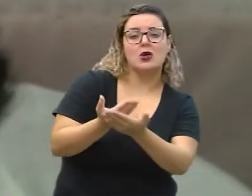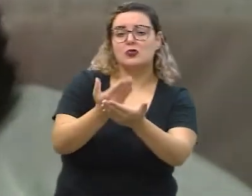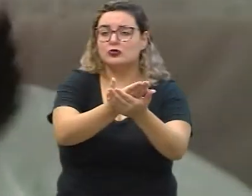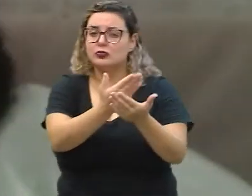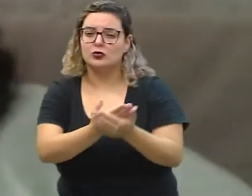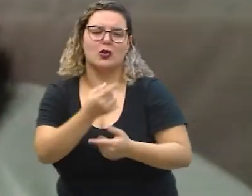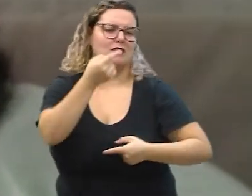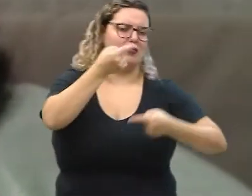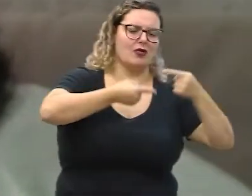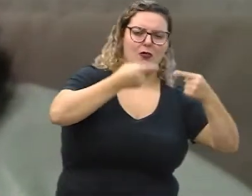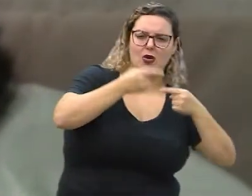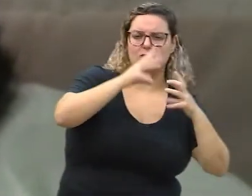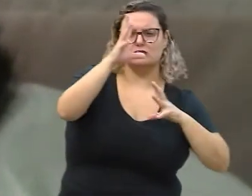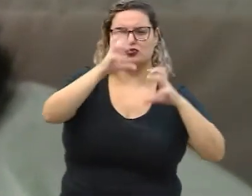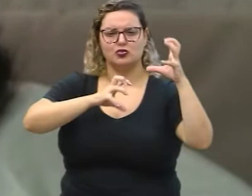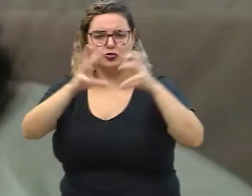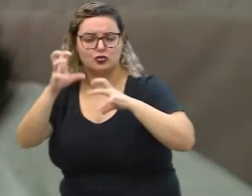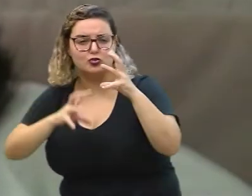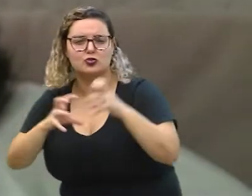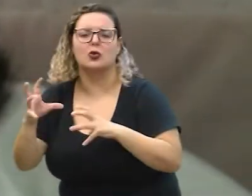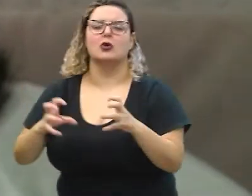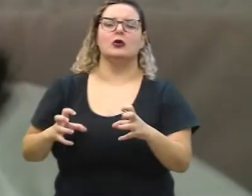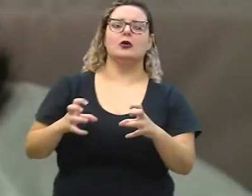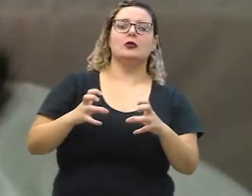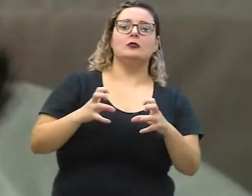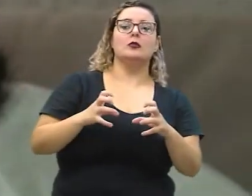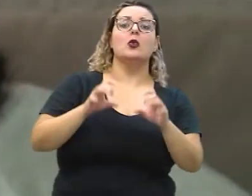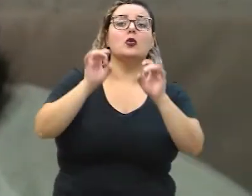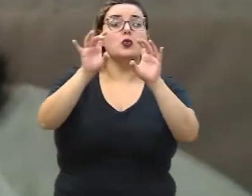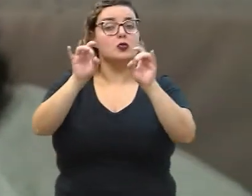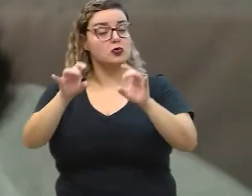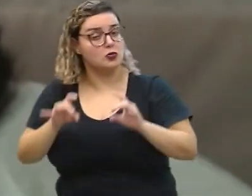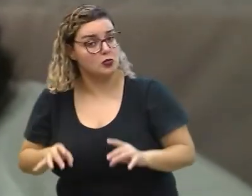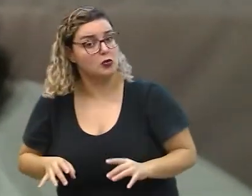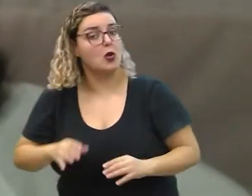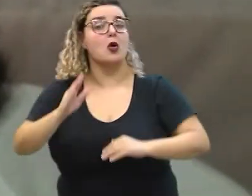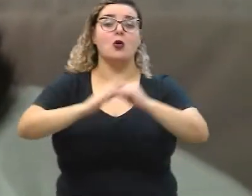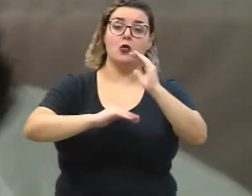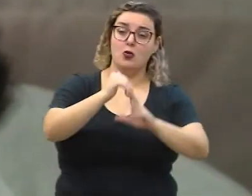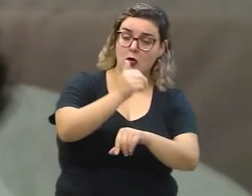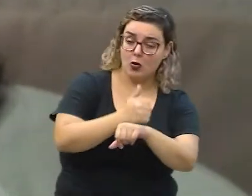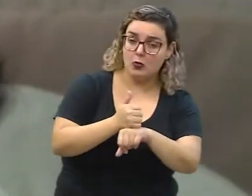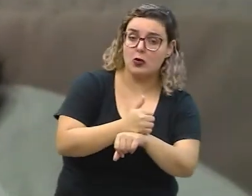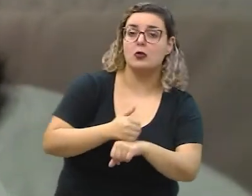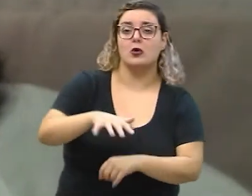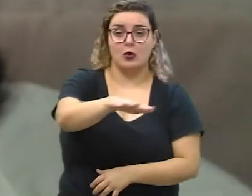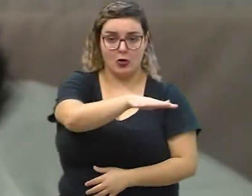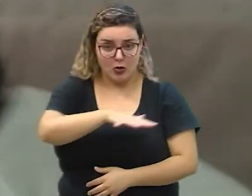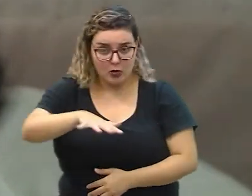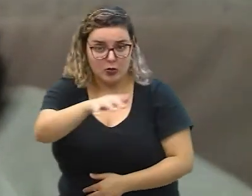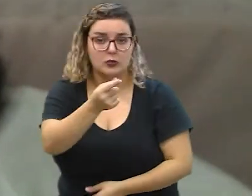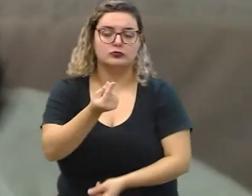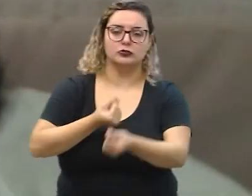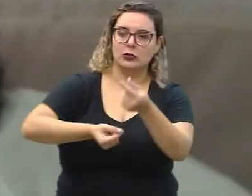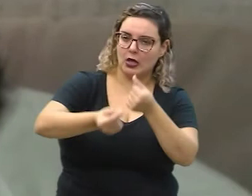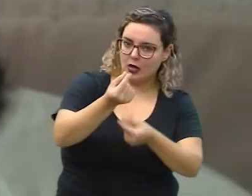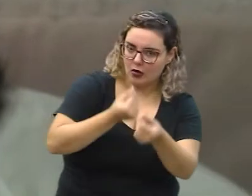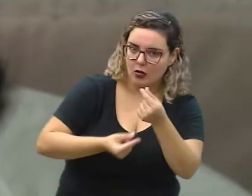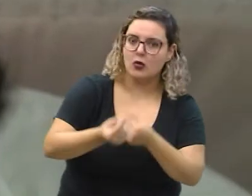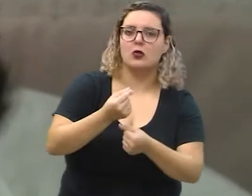estudos, debates e discussões com especialistas e profissionais da área